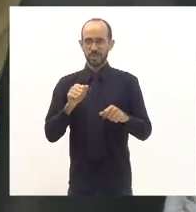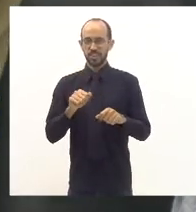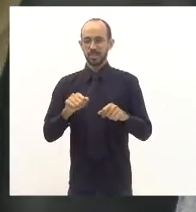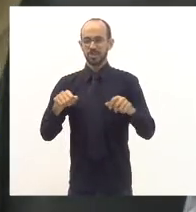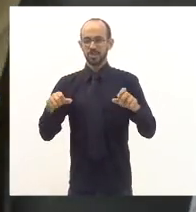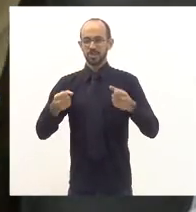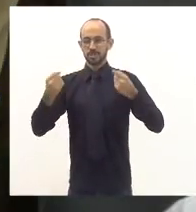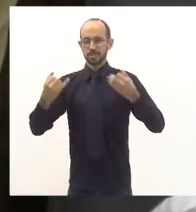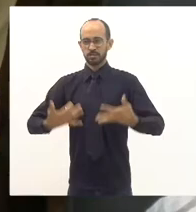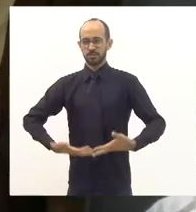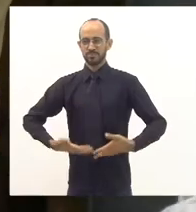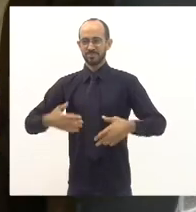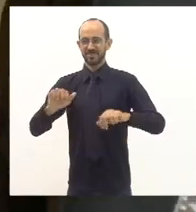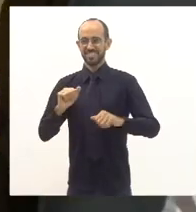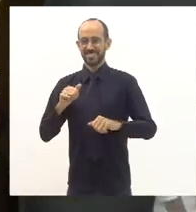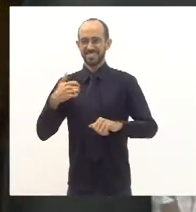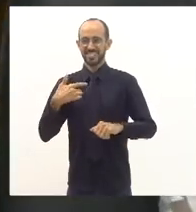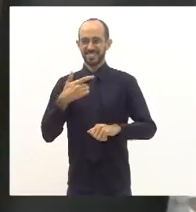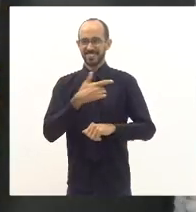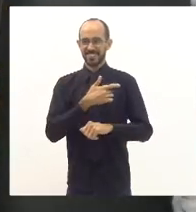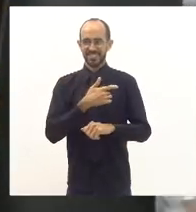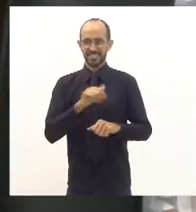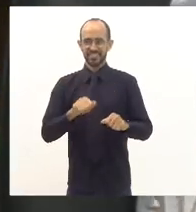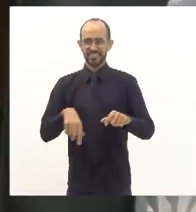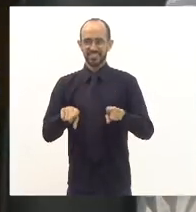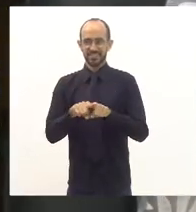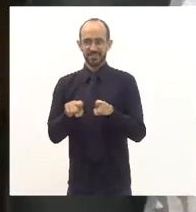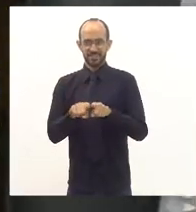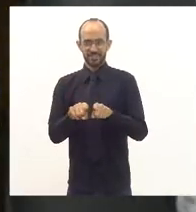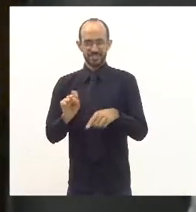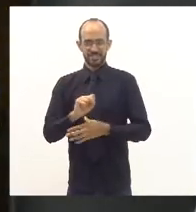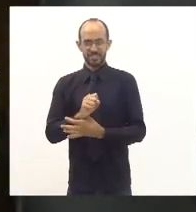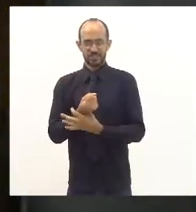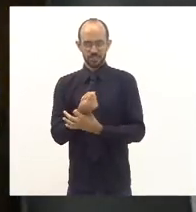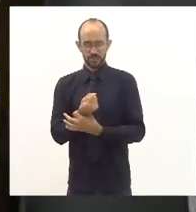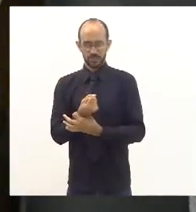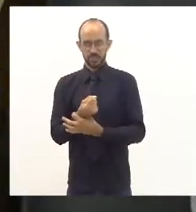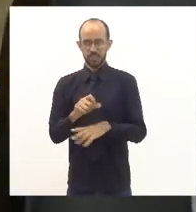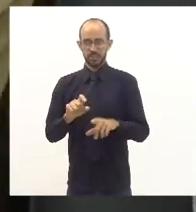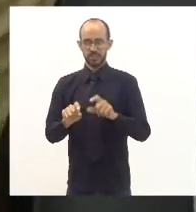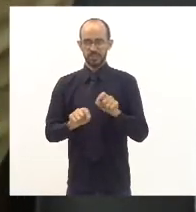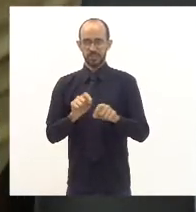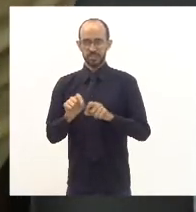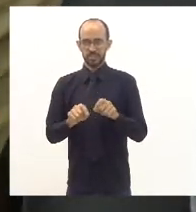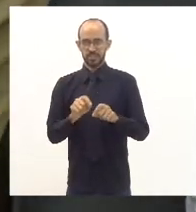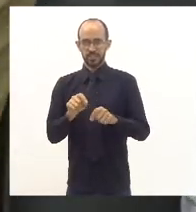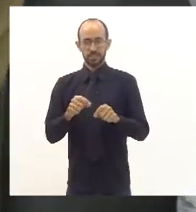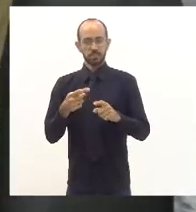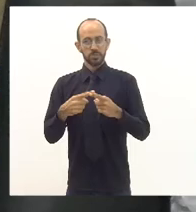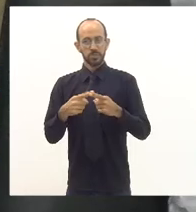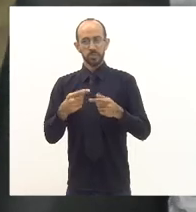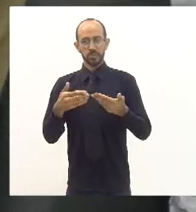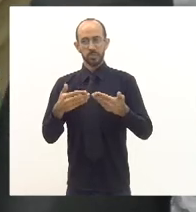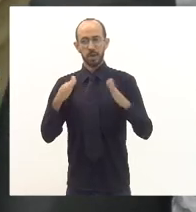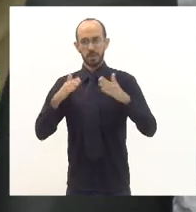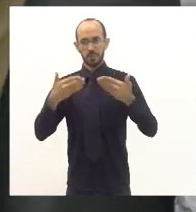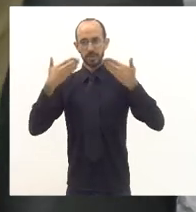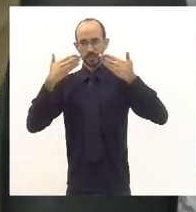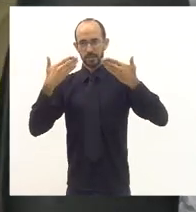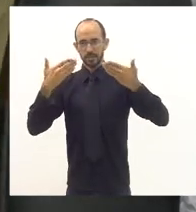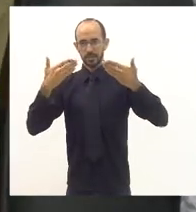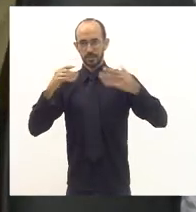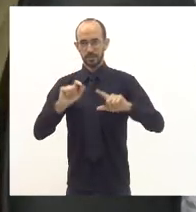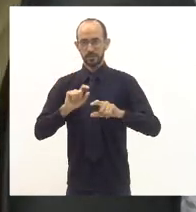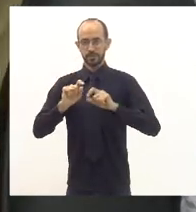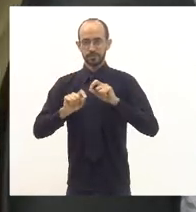da empregabilidade, da segurança. Então, assim, eu não vou me estartar aqui, até porque eu tenho uma apresentação. E, se você me permite, caro